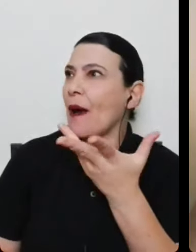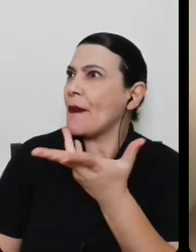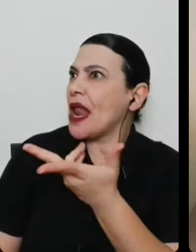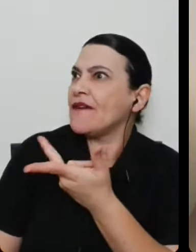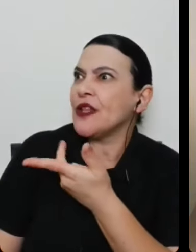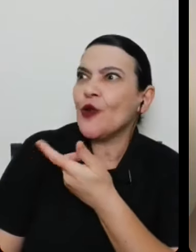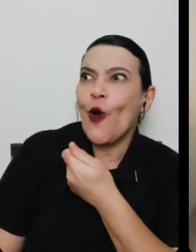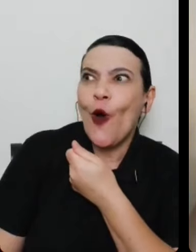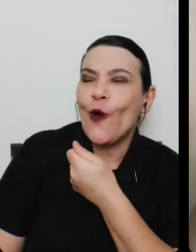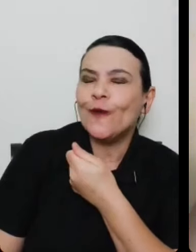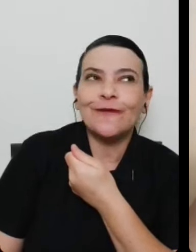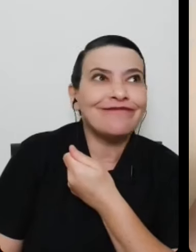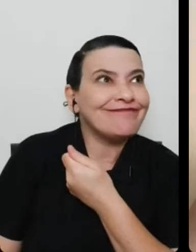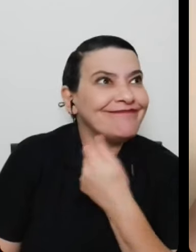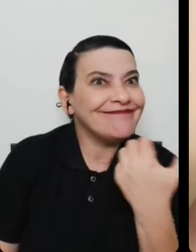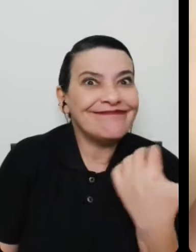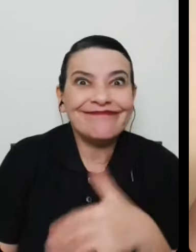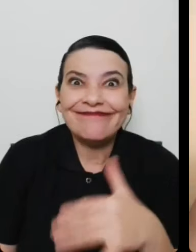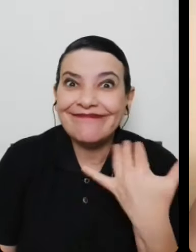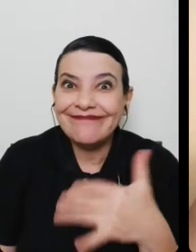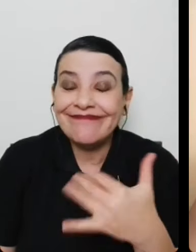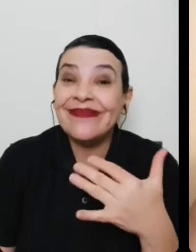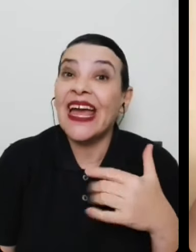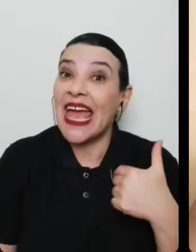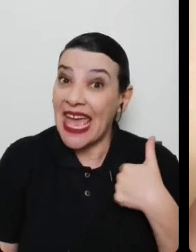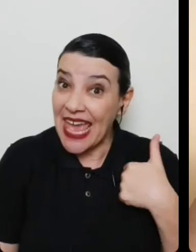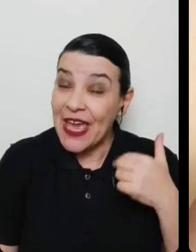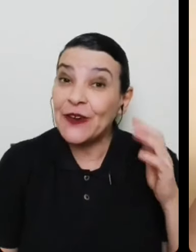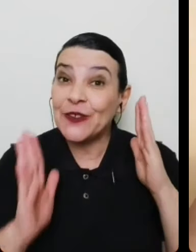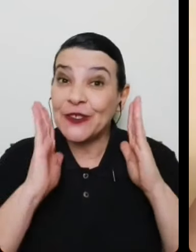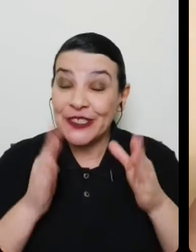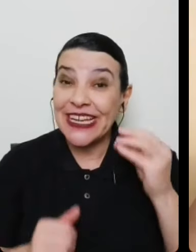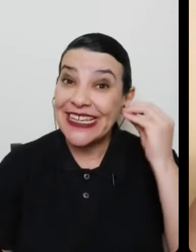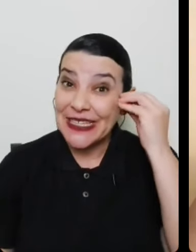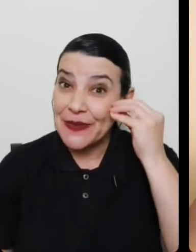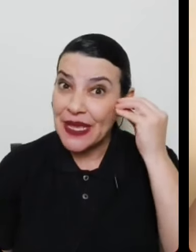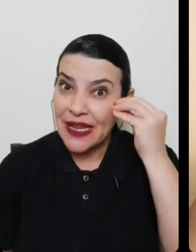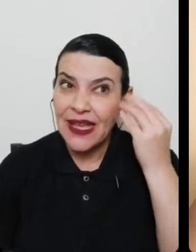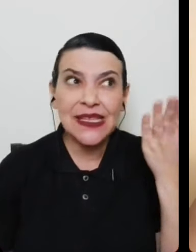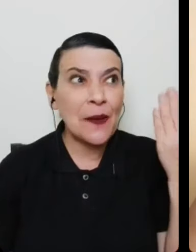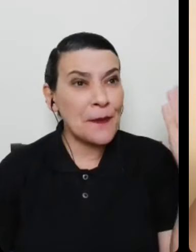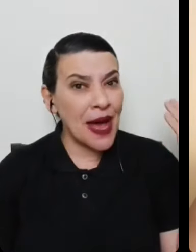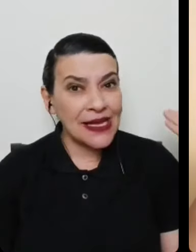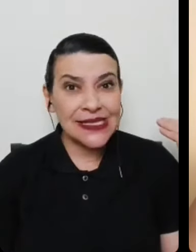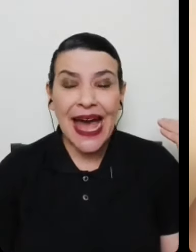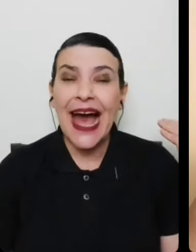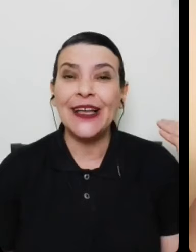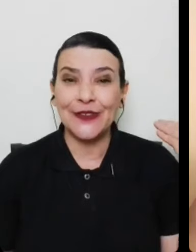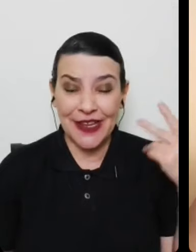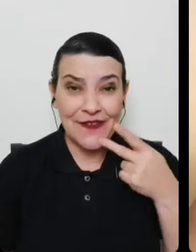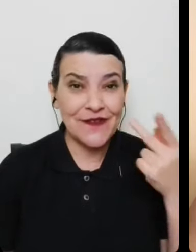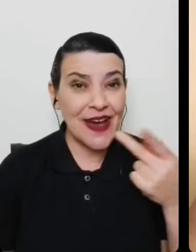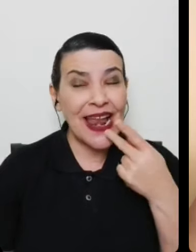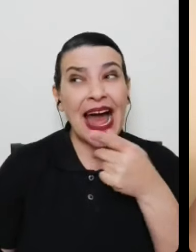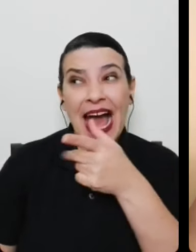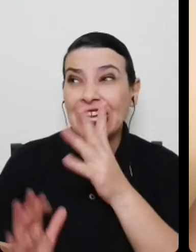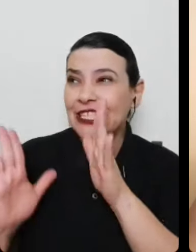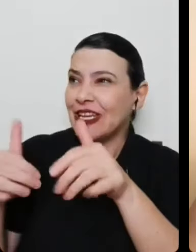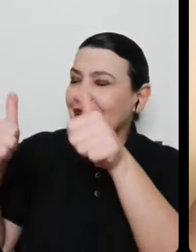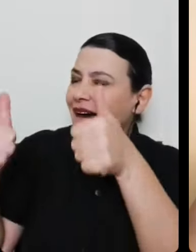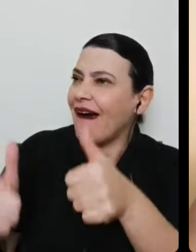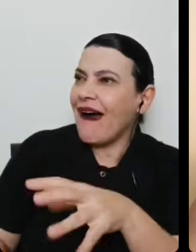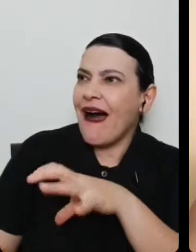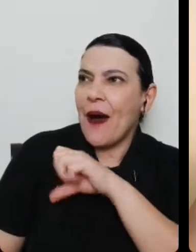maravilhoso, eu tive uma experiência espetacular com esse objeto, e outras vão dizer, eu não entendi